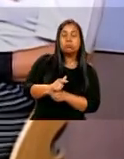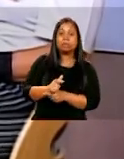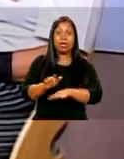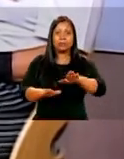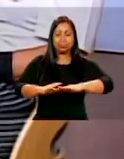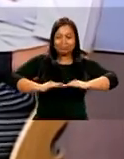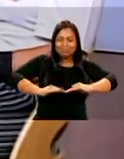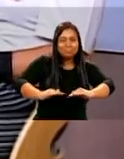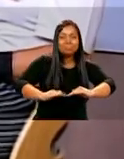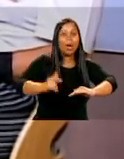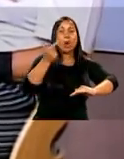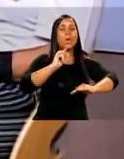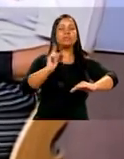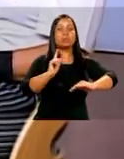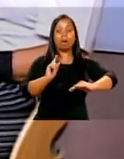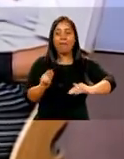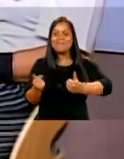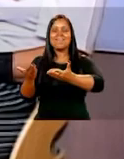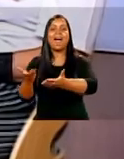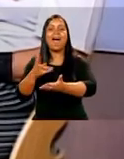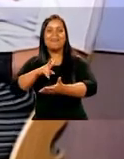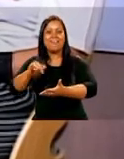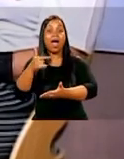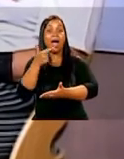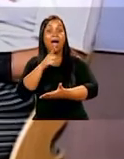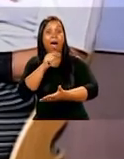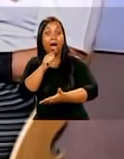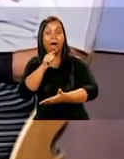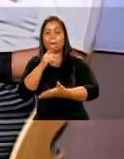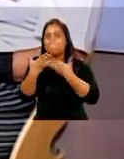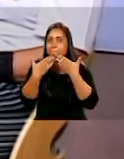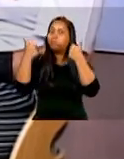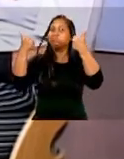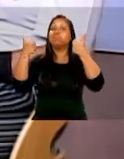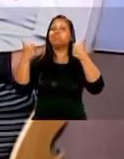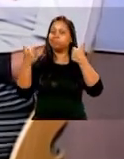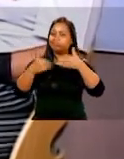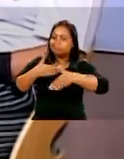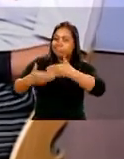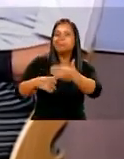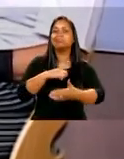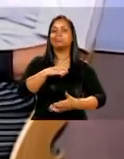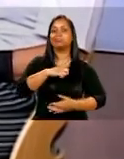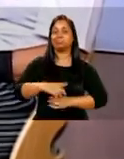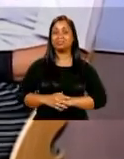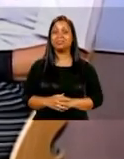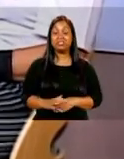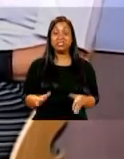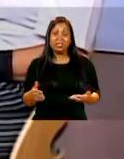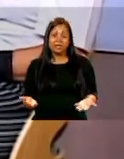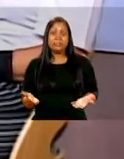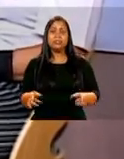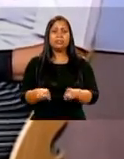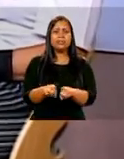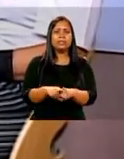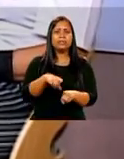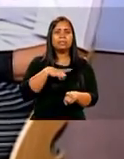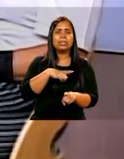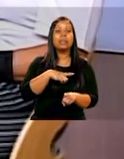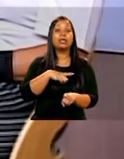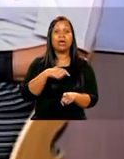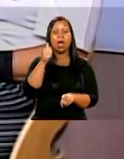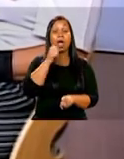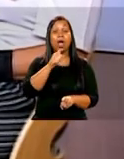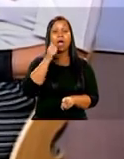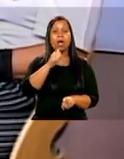consegue isso no solo, quando oferece, né, o meio aquático, você vê o avanço, né, e temos também a